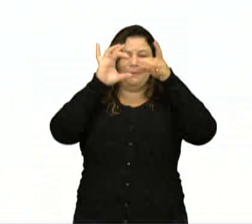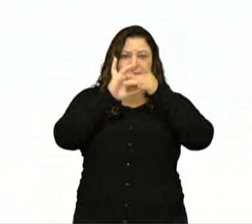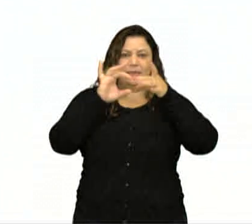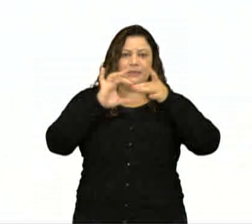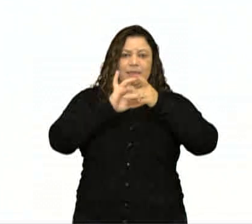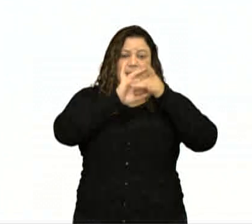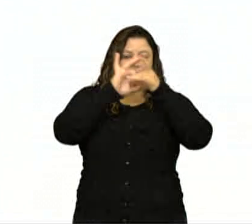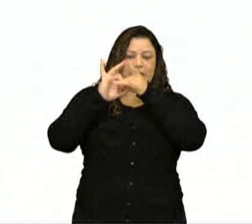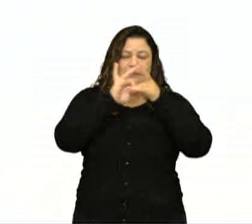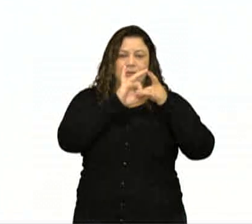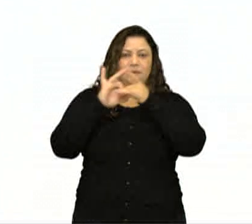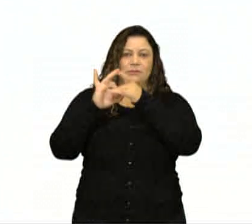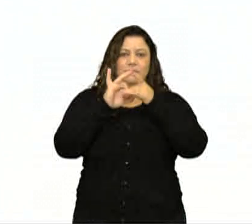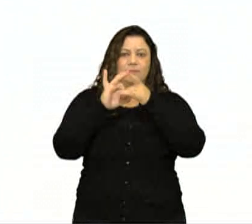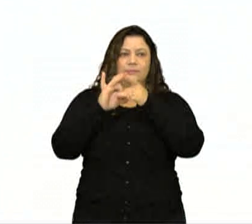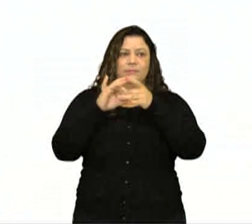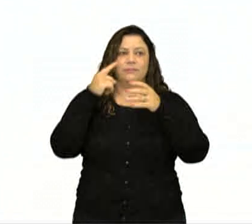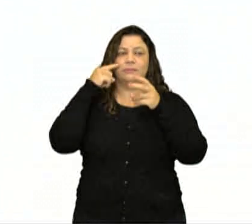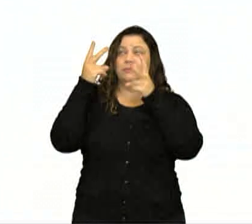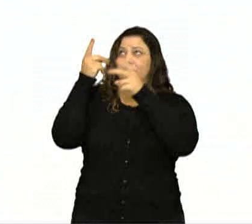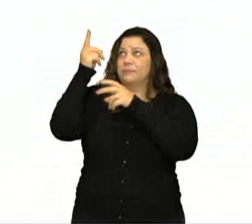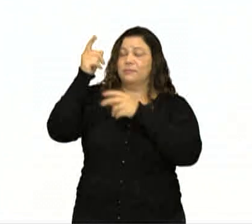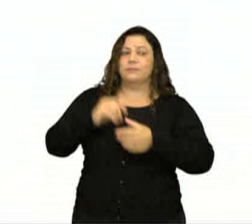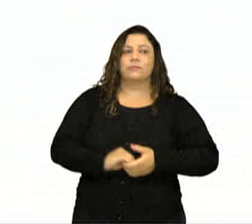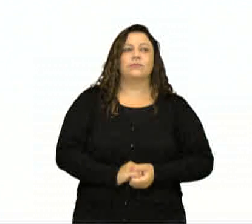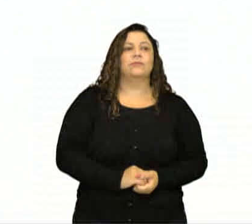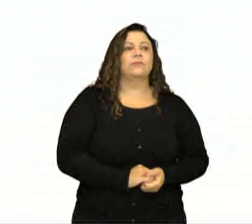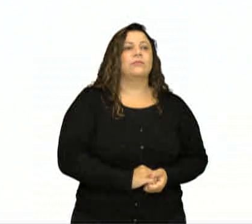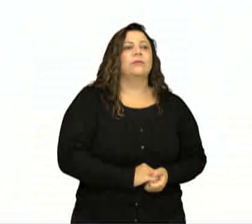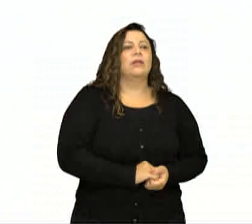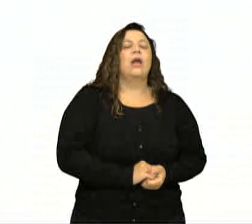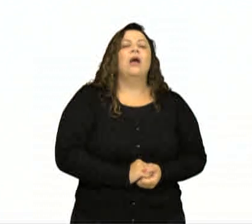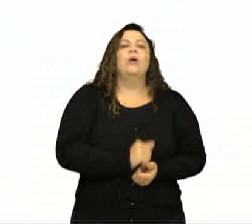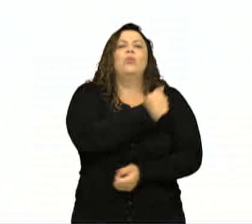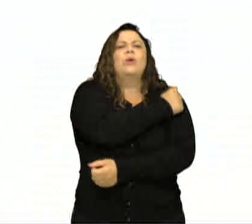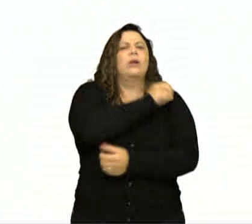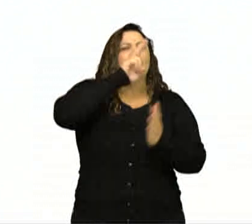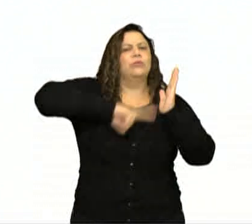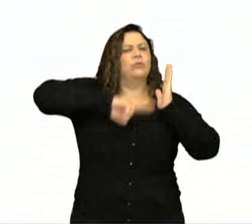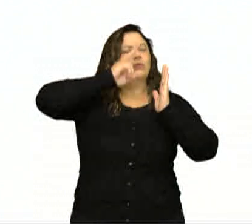a conjunção. O estudante leu o texto e